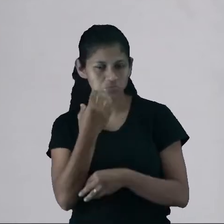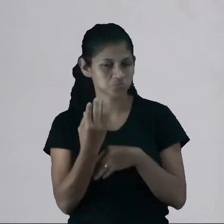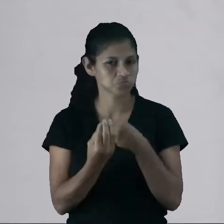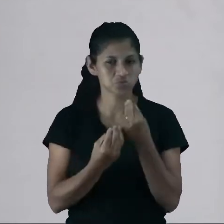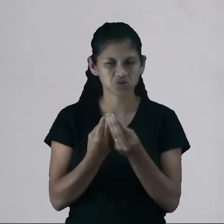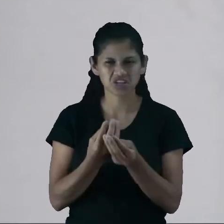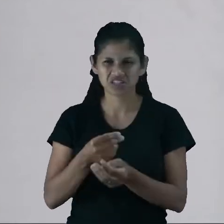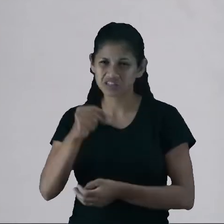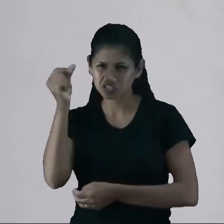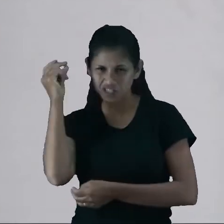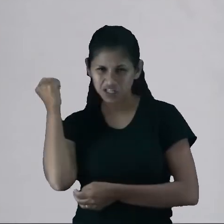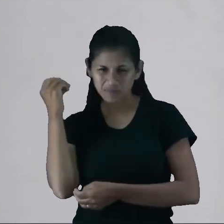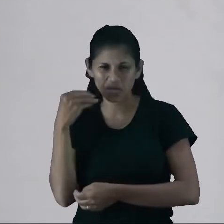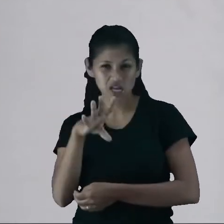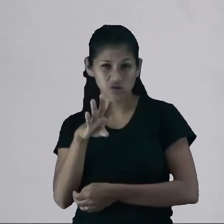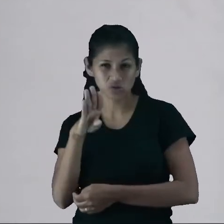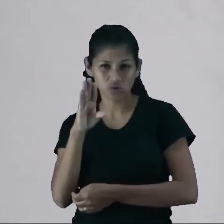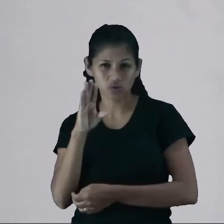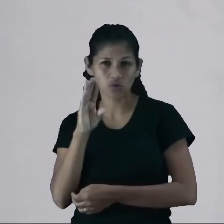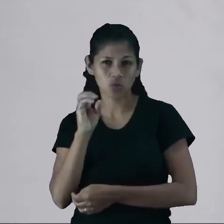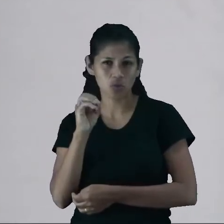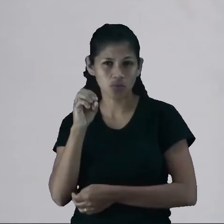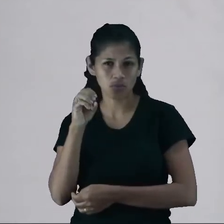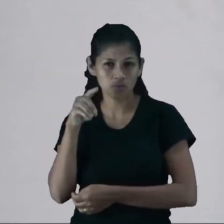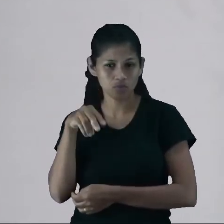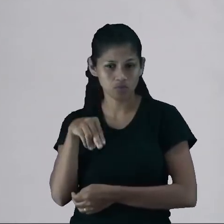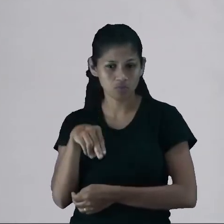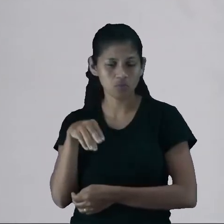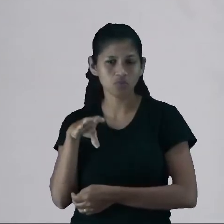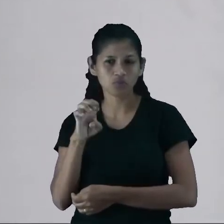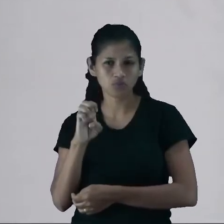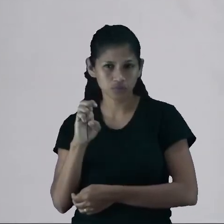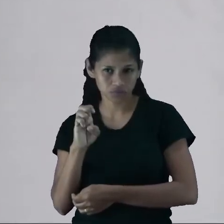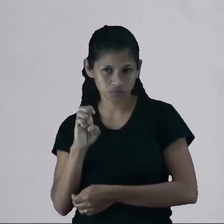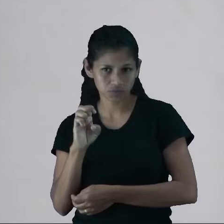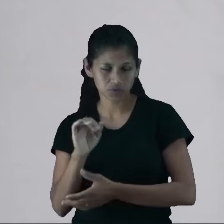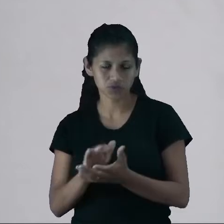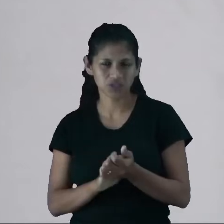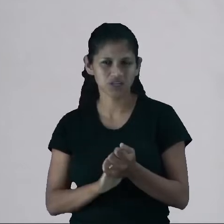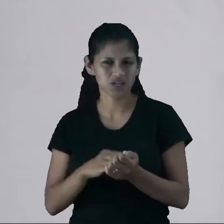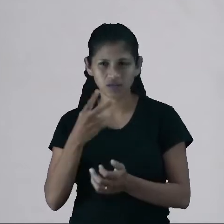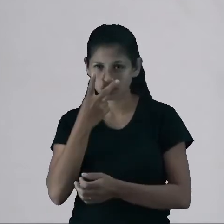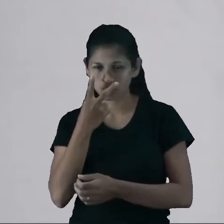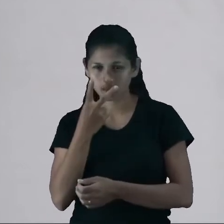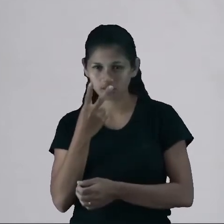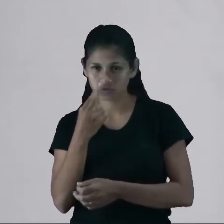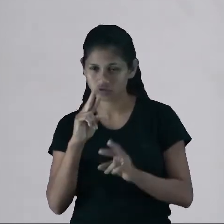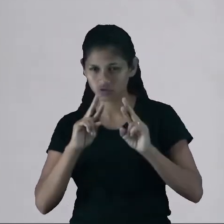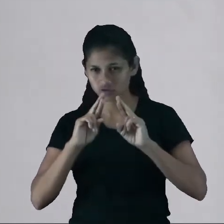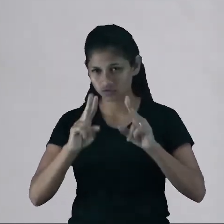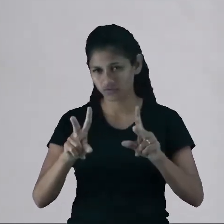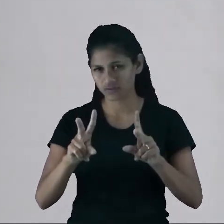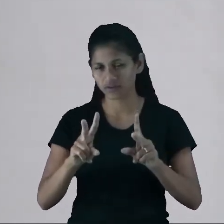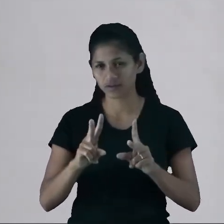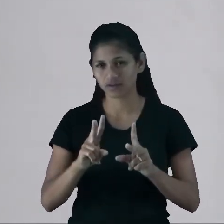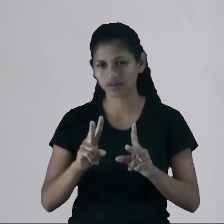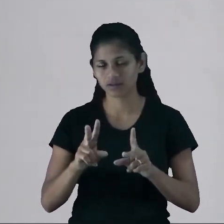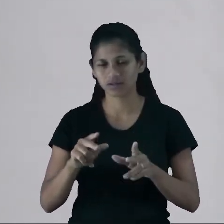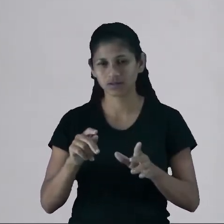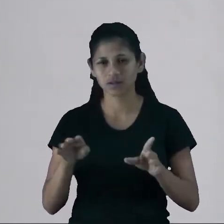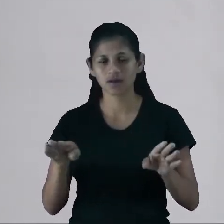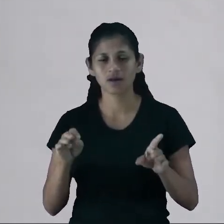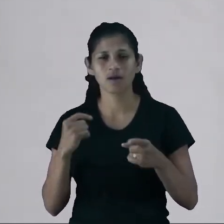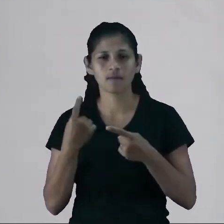existia antigamente, né, fez com que a pessoa pudesse aí ganhar tempo para chegar no seu destino. E antigamente, né,